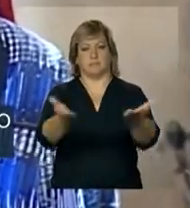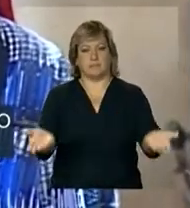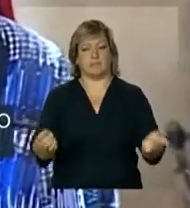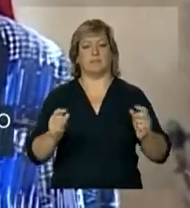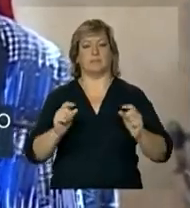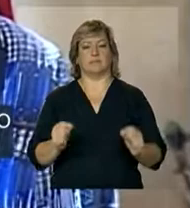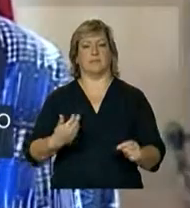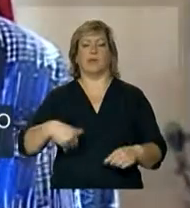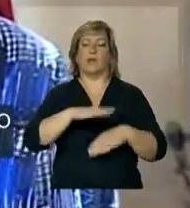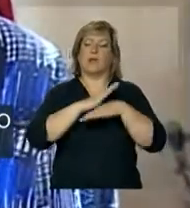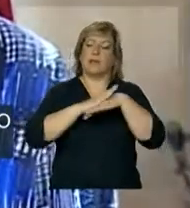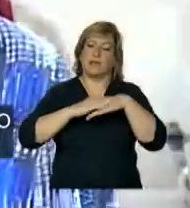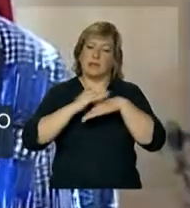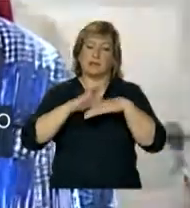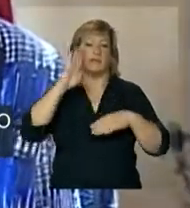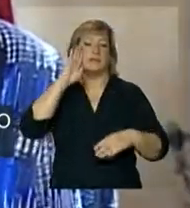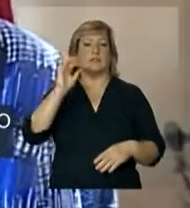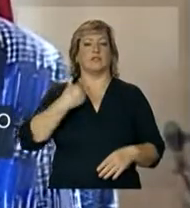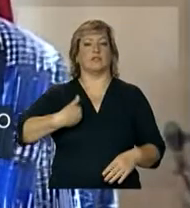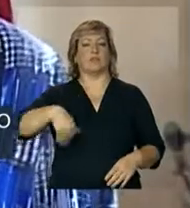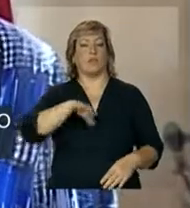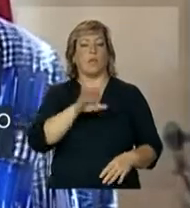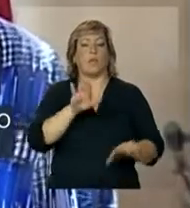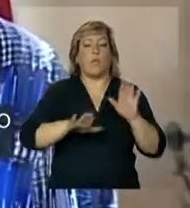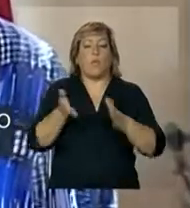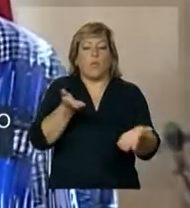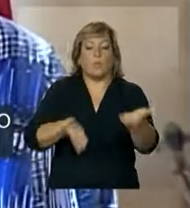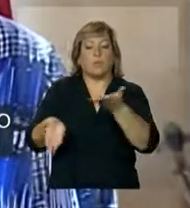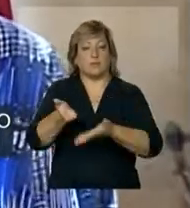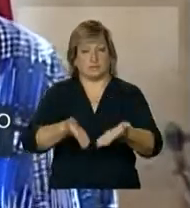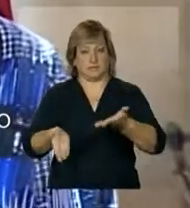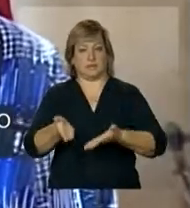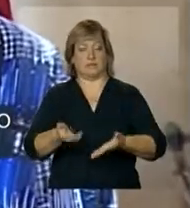nosso carinho e, sobretudo, do nosso cuidado.